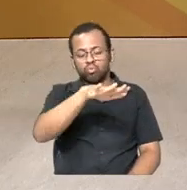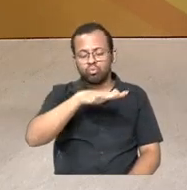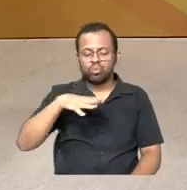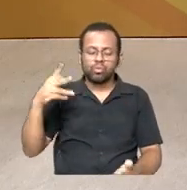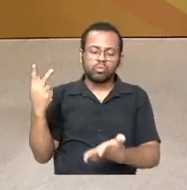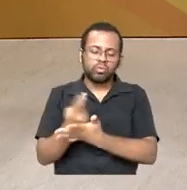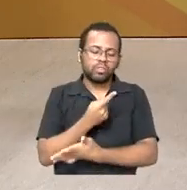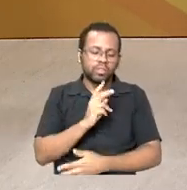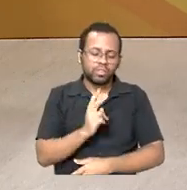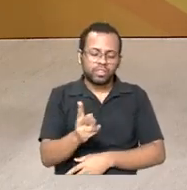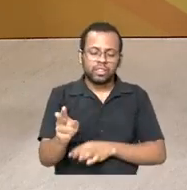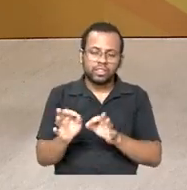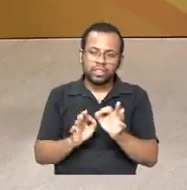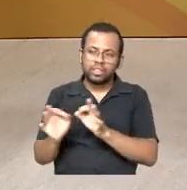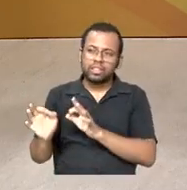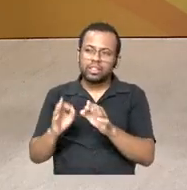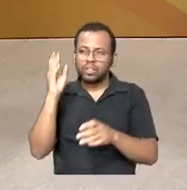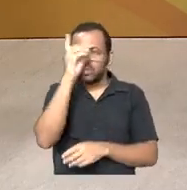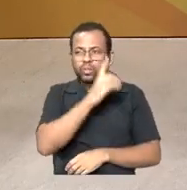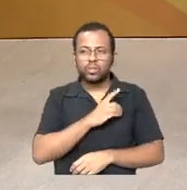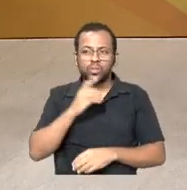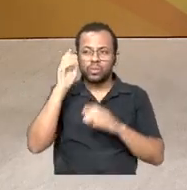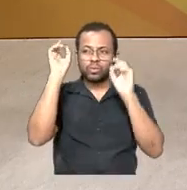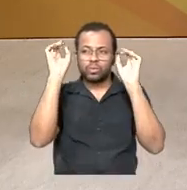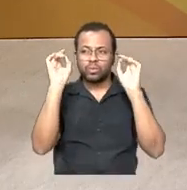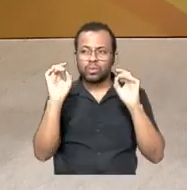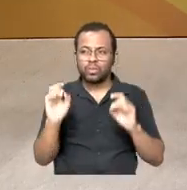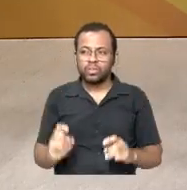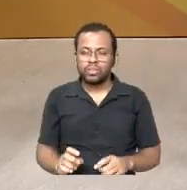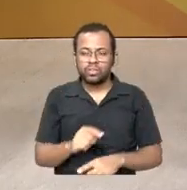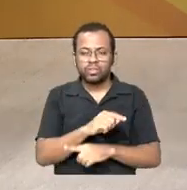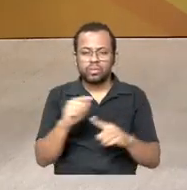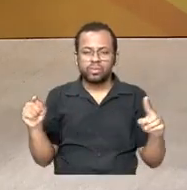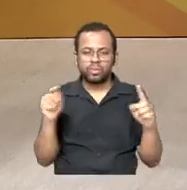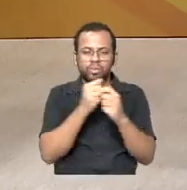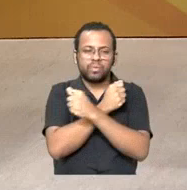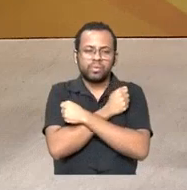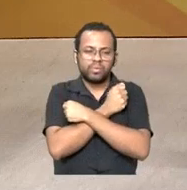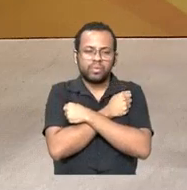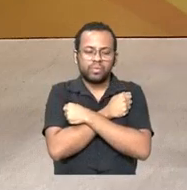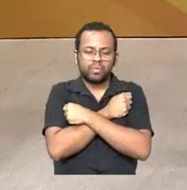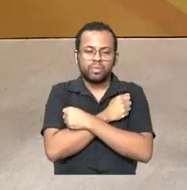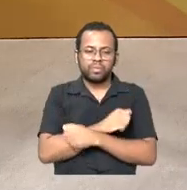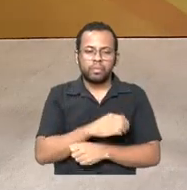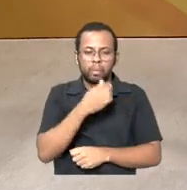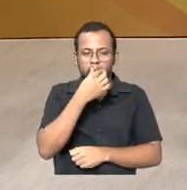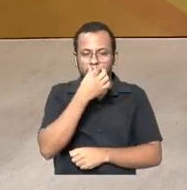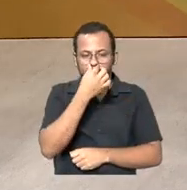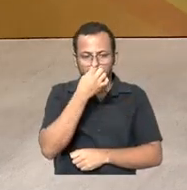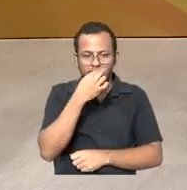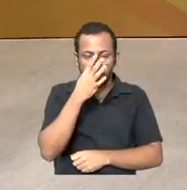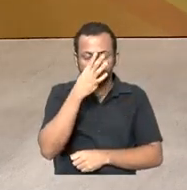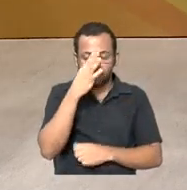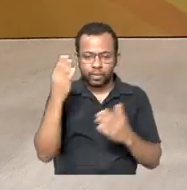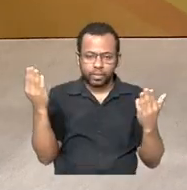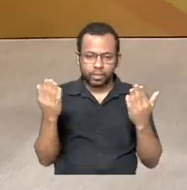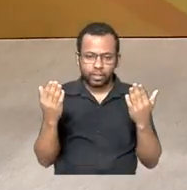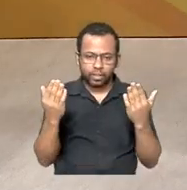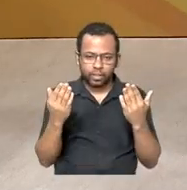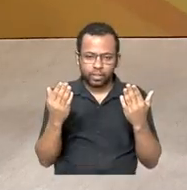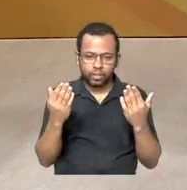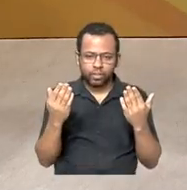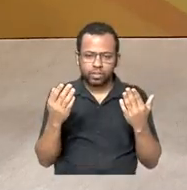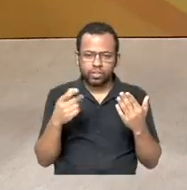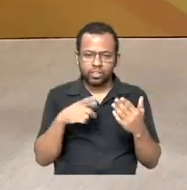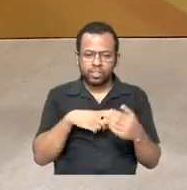eles que preparam tudo para que o domingo seja Espetacular vocês merecem o nosso reconhecimento sempre só fazendo aqui né uma dendra